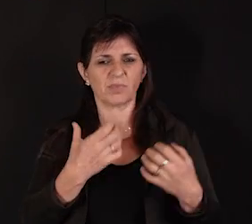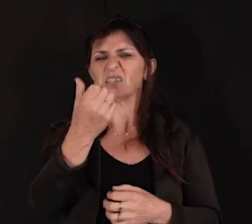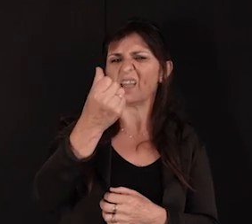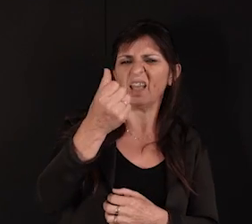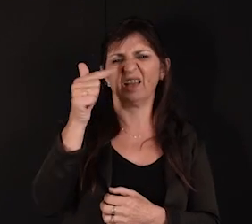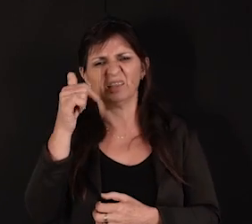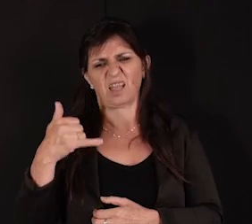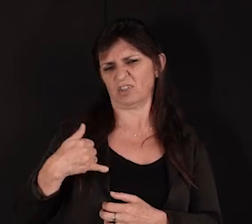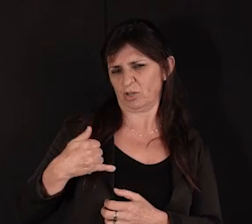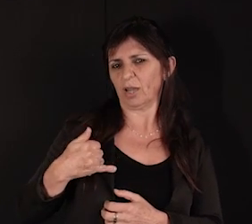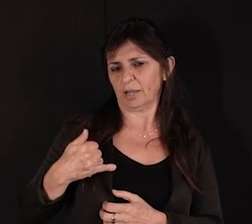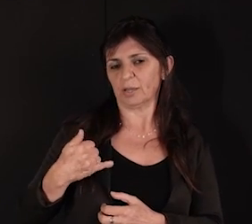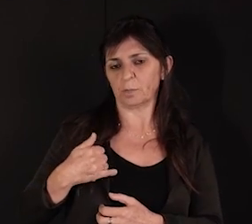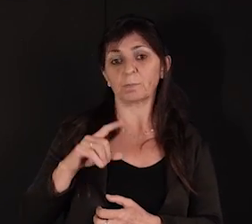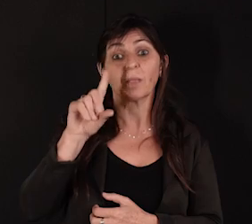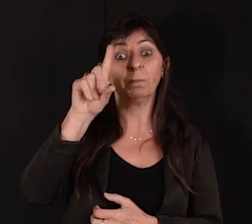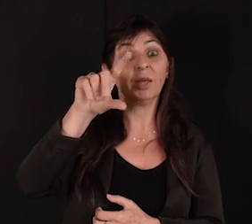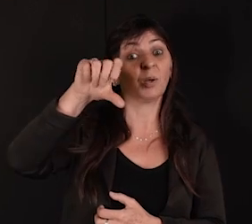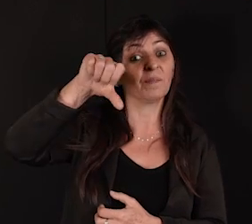7 anos de idade, em